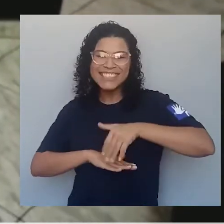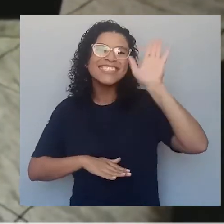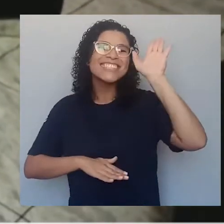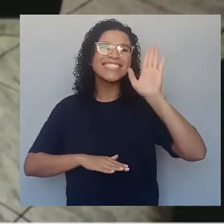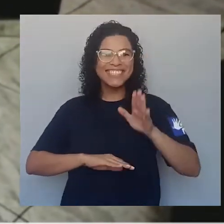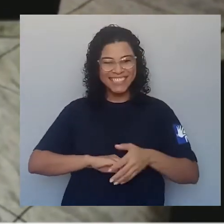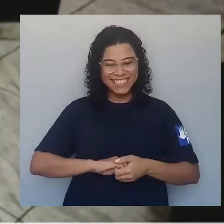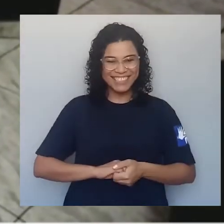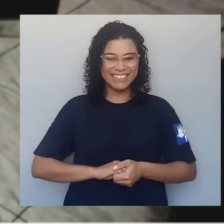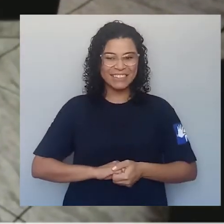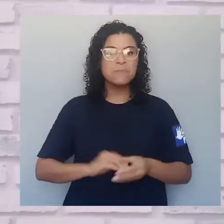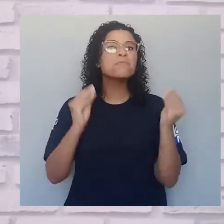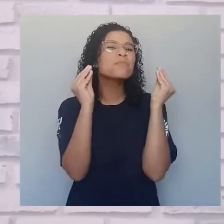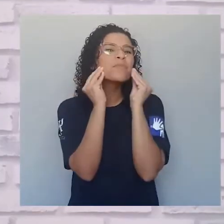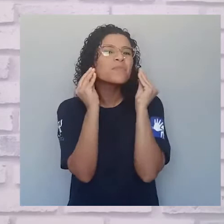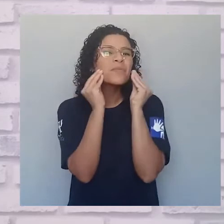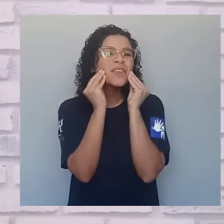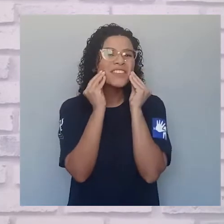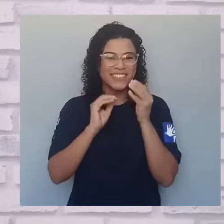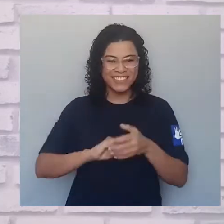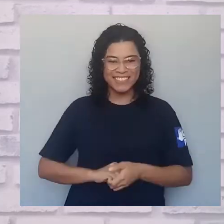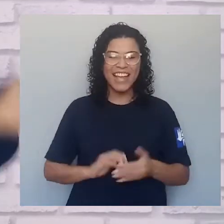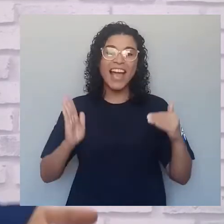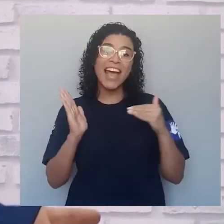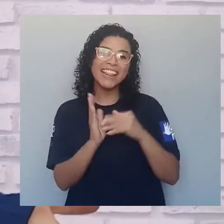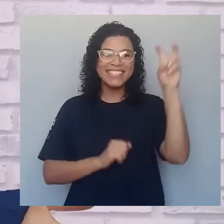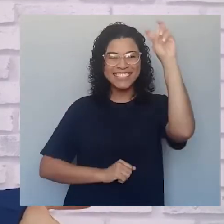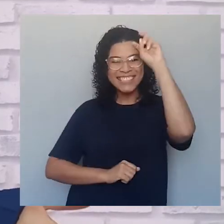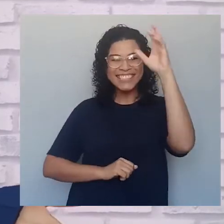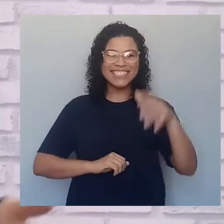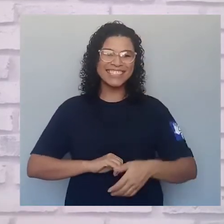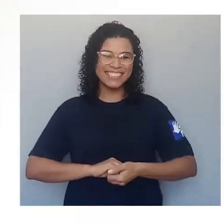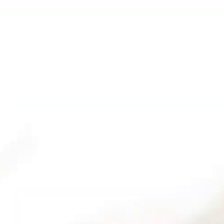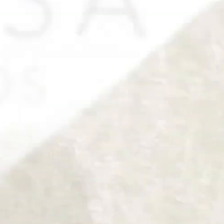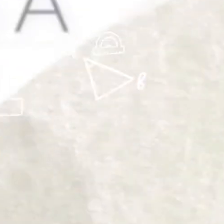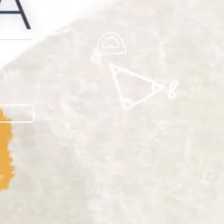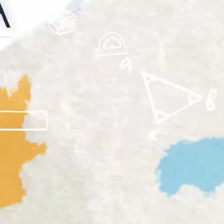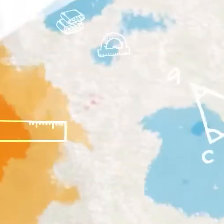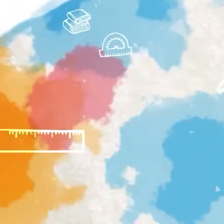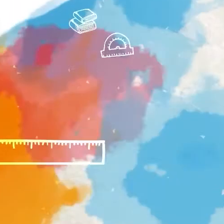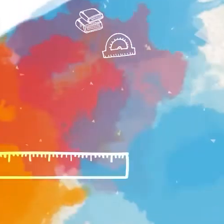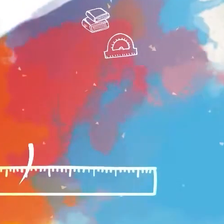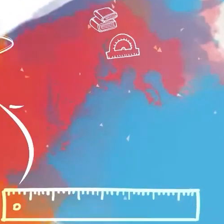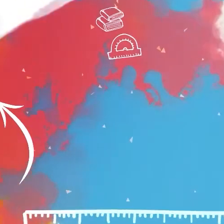se aprende! Um beijo e até quinta-feira!